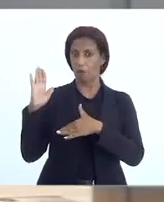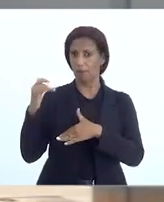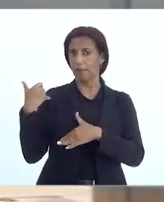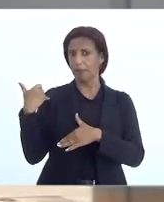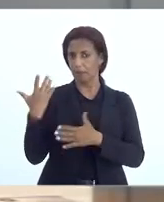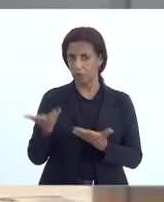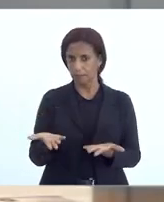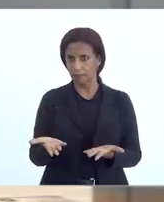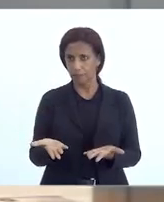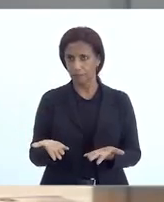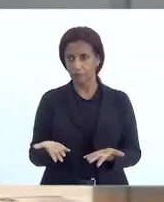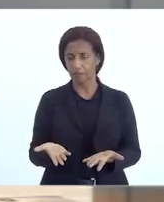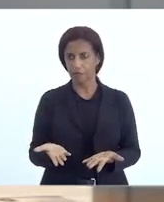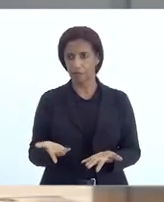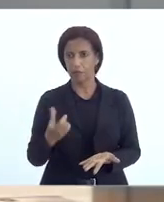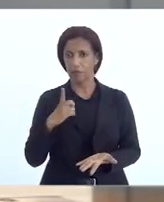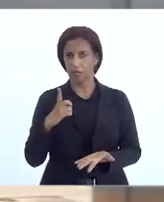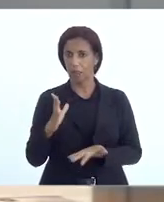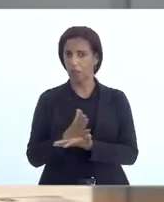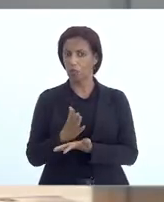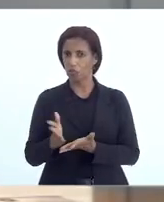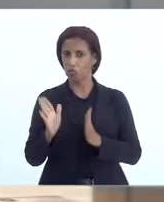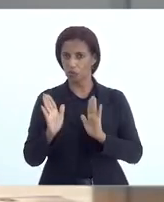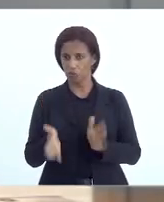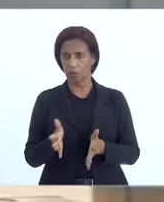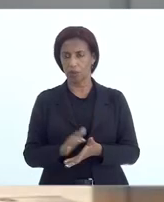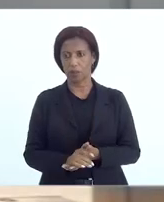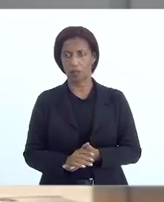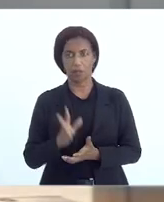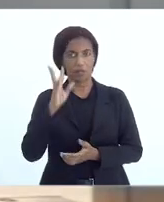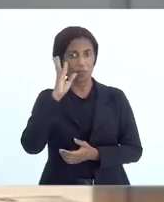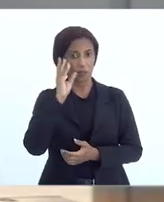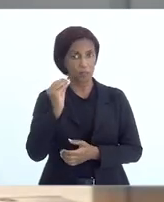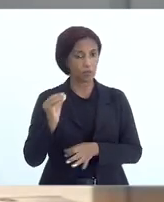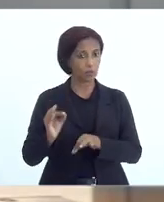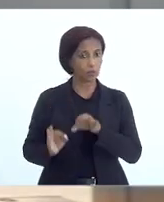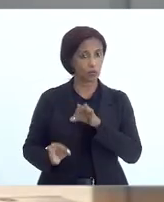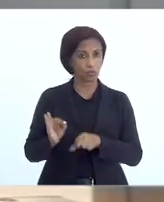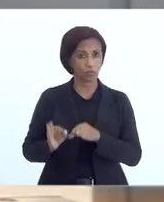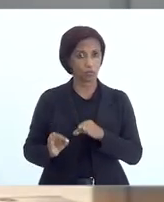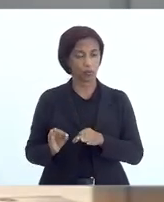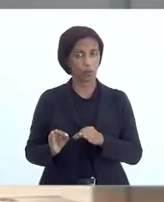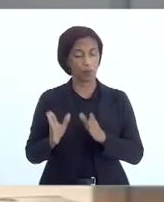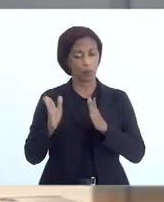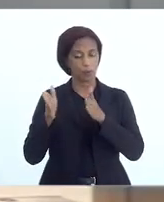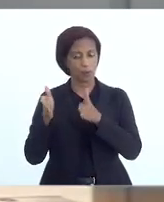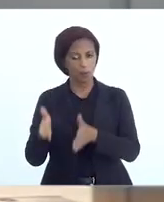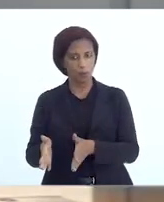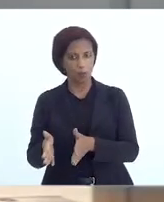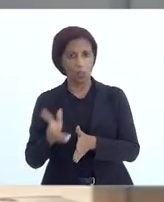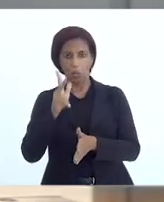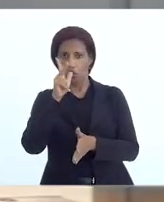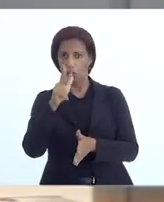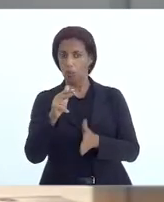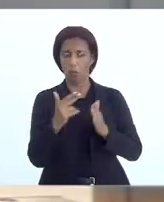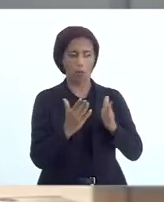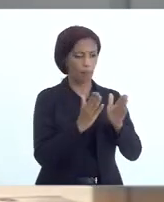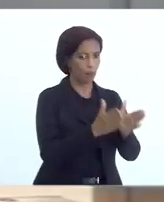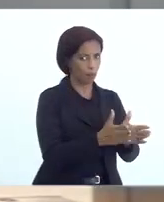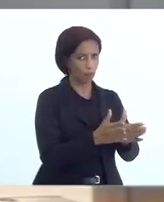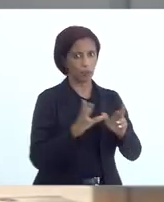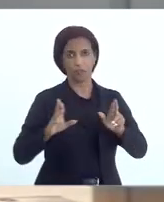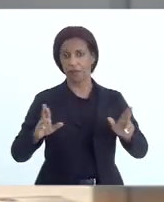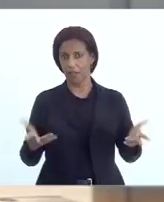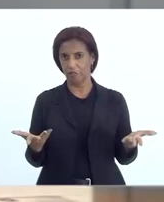tô errado eu acho que já fizeram forma a solução jurídica para um caso não será a mesma estamos são